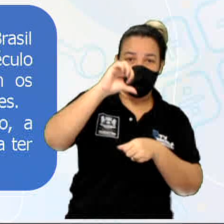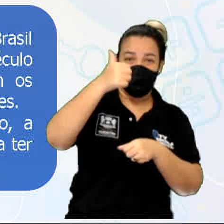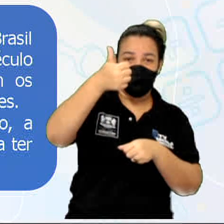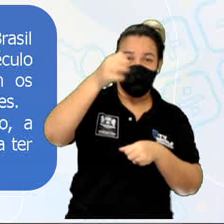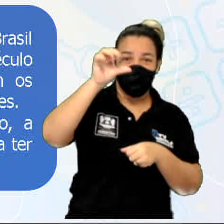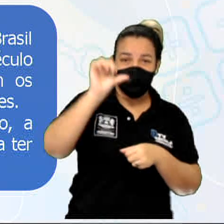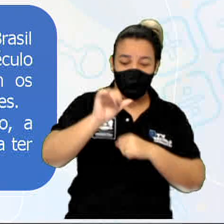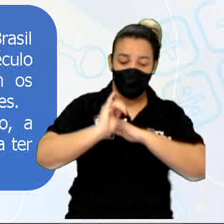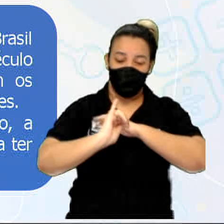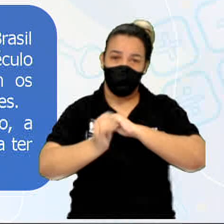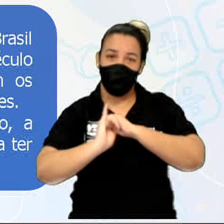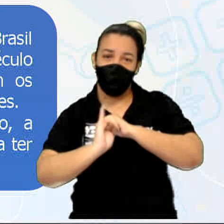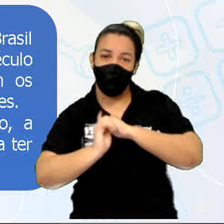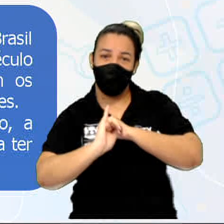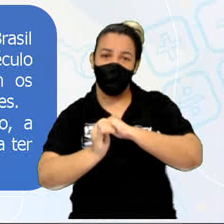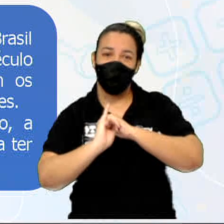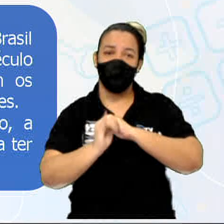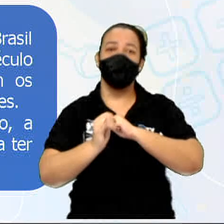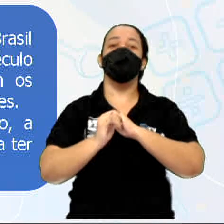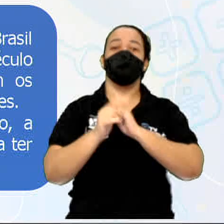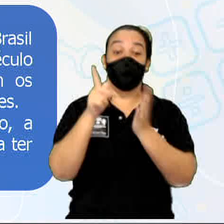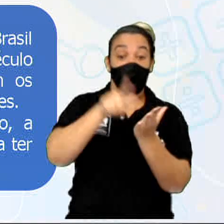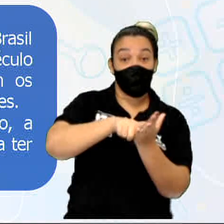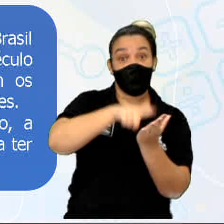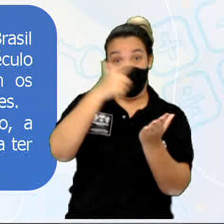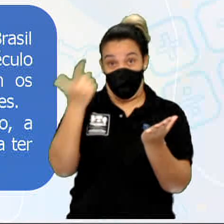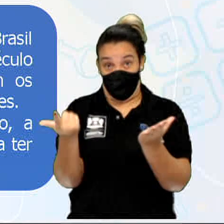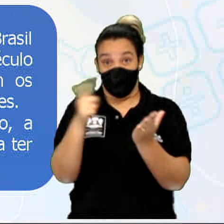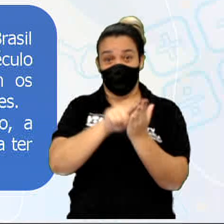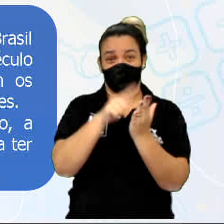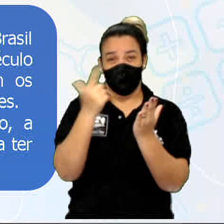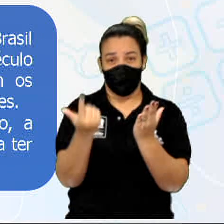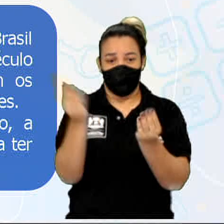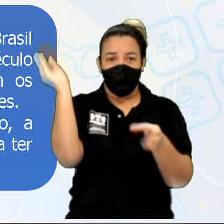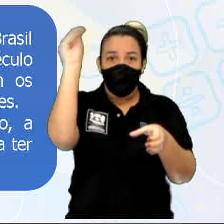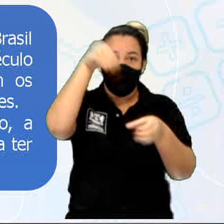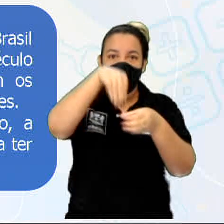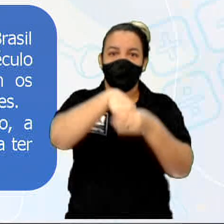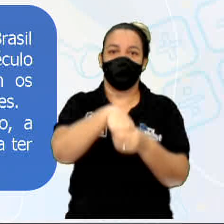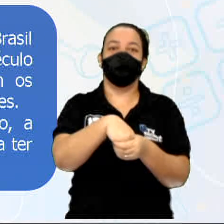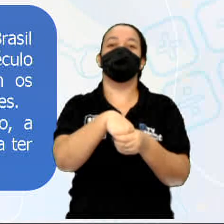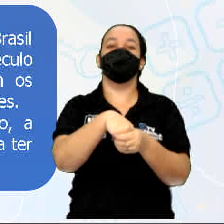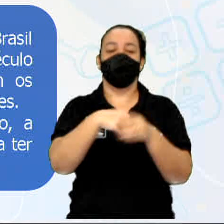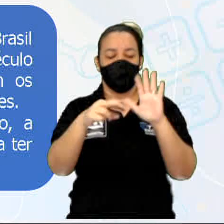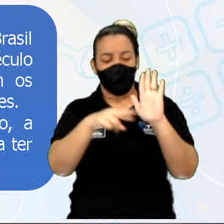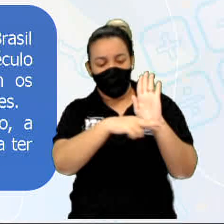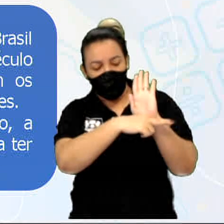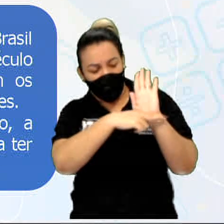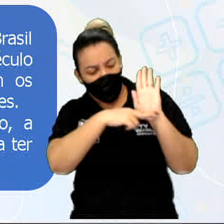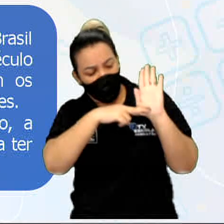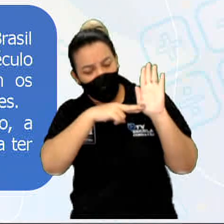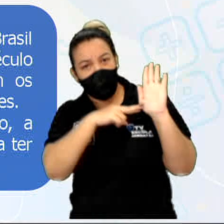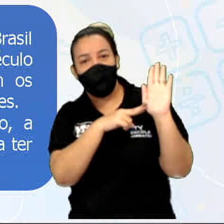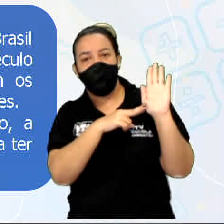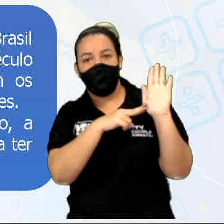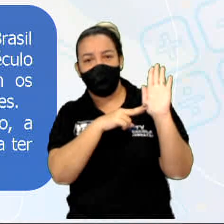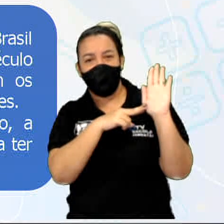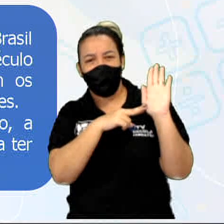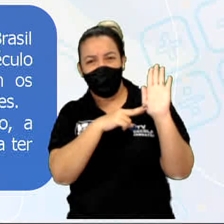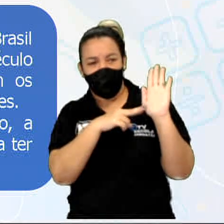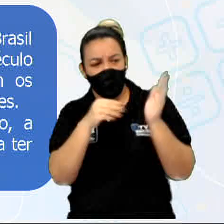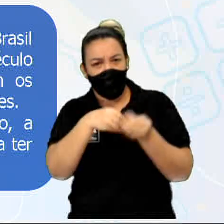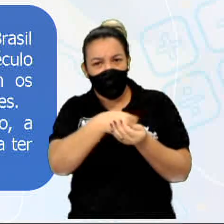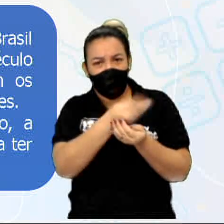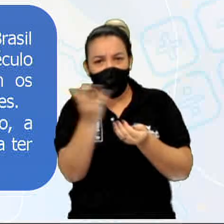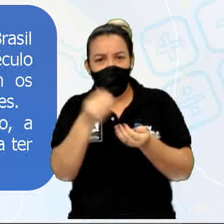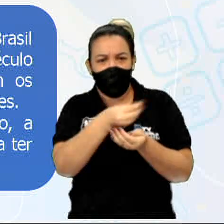a crônica passou a fazer parte de jornais. Eram publicadas no rodapé dos jornais os folhetins. Aqui é um